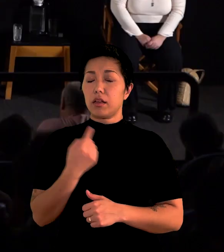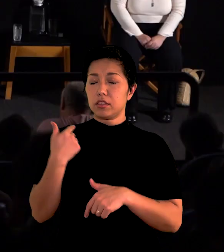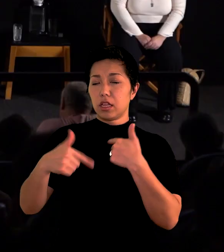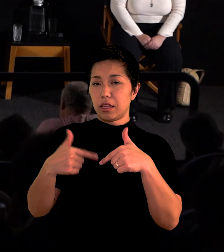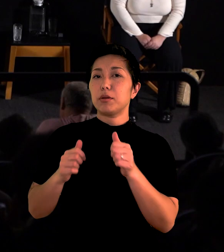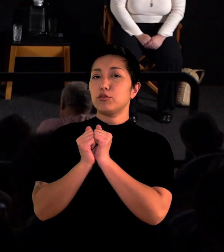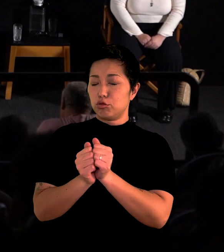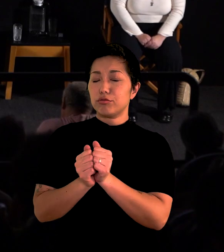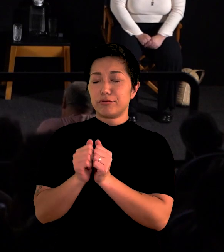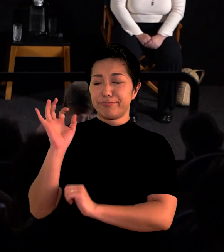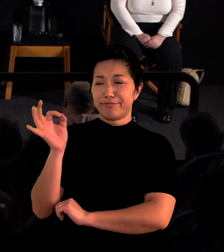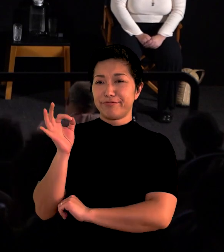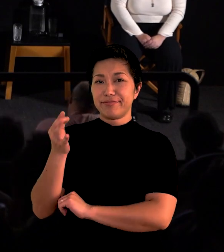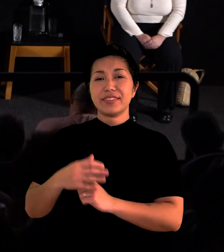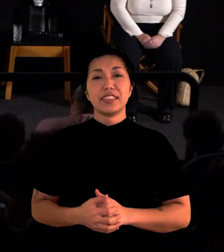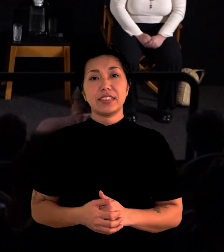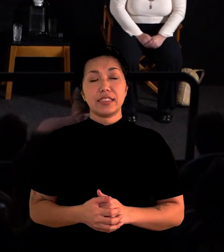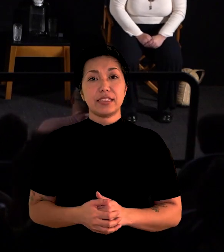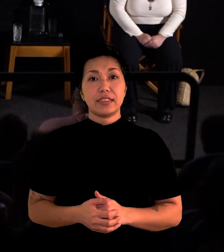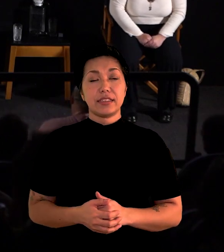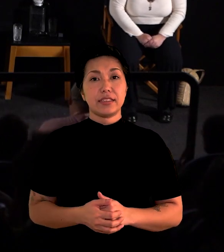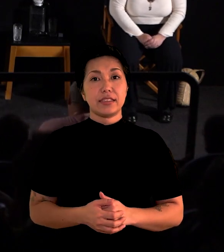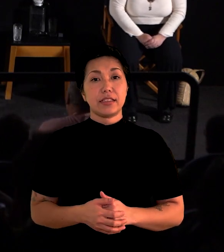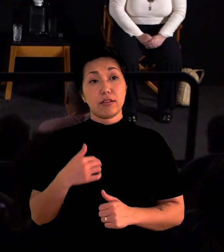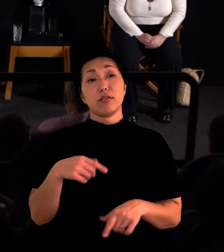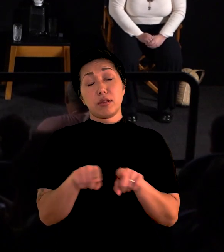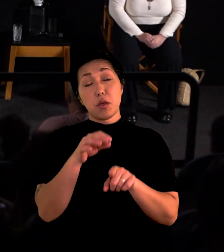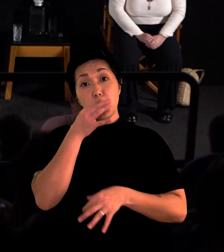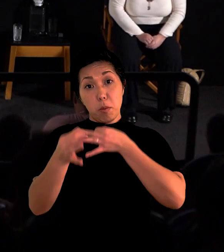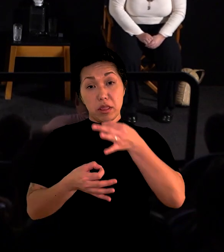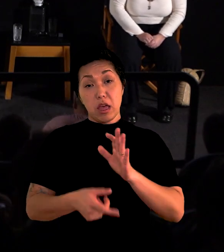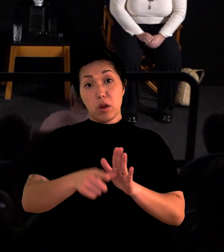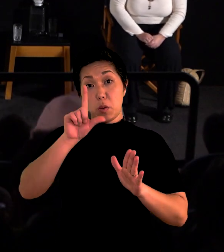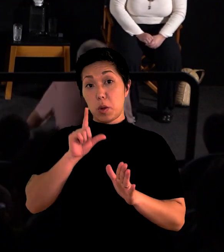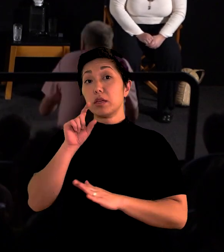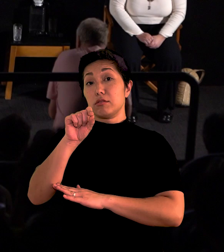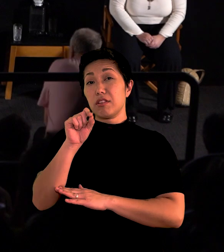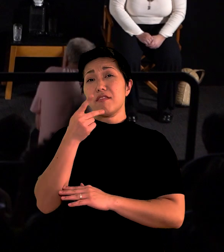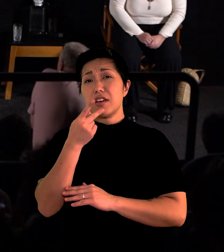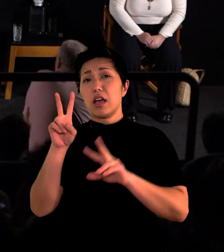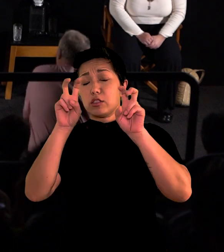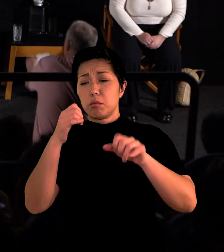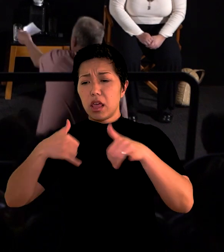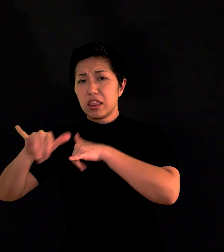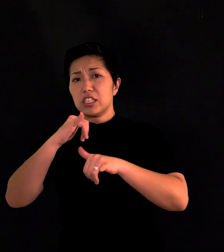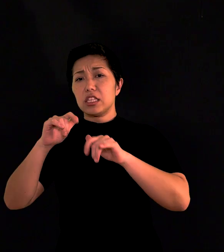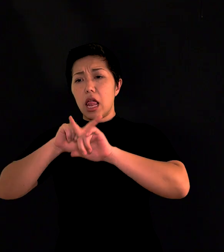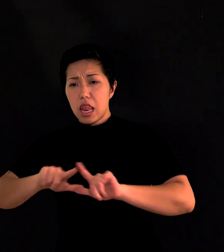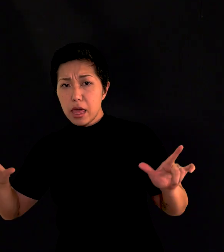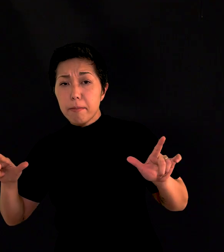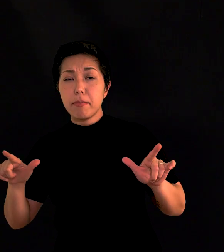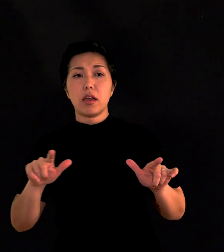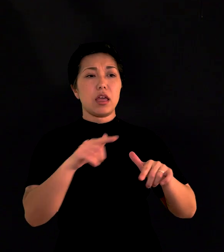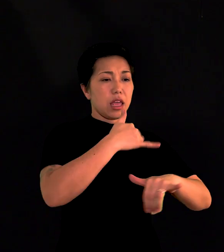respeito? Que nós trabalhamos juntos, né, Célio? Quer dizer, até eu falei um comentário inicial assim, que falar